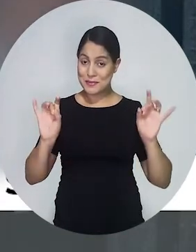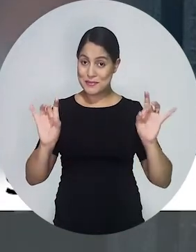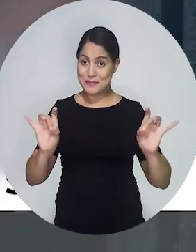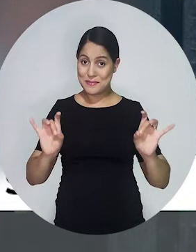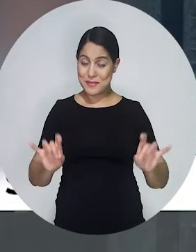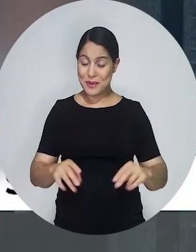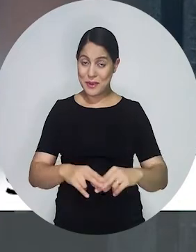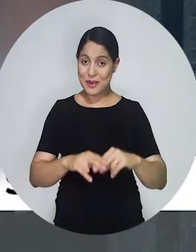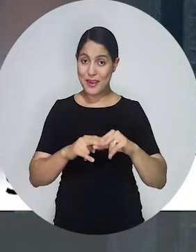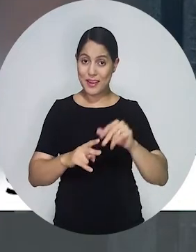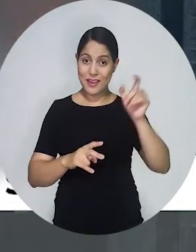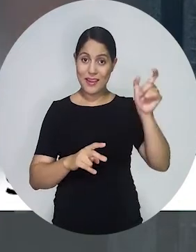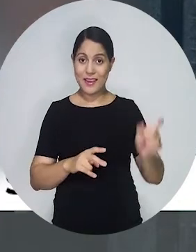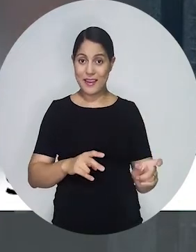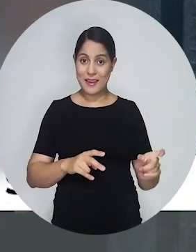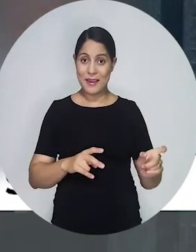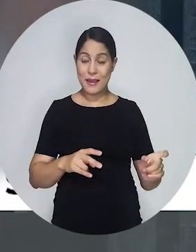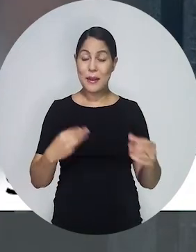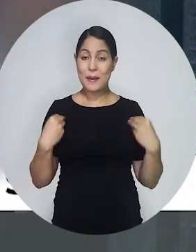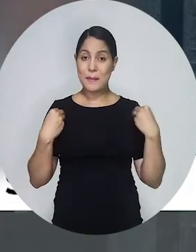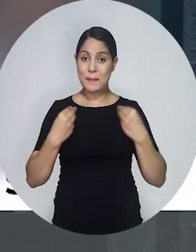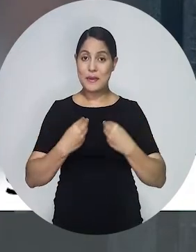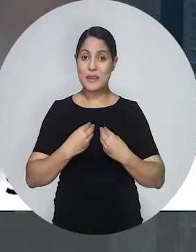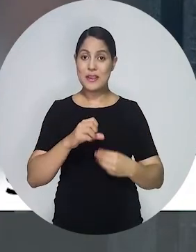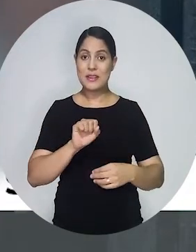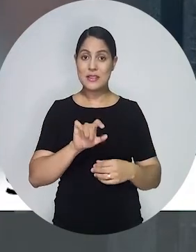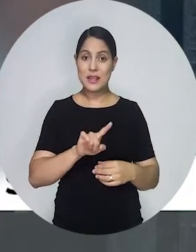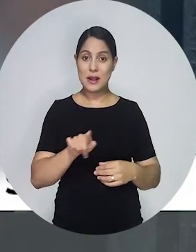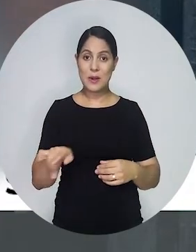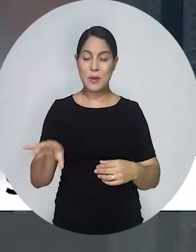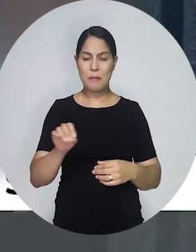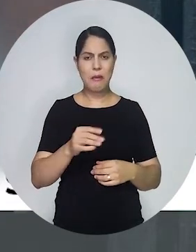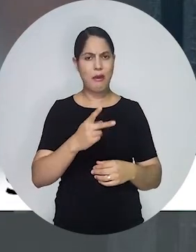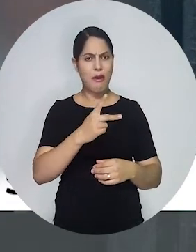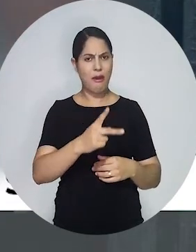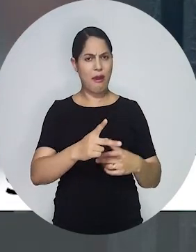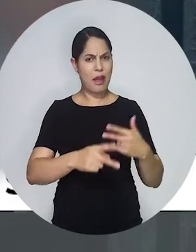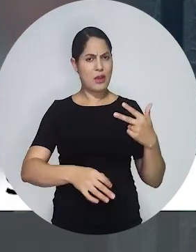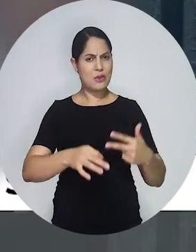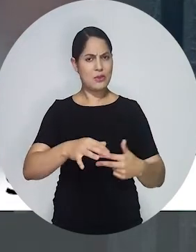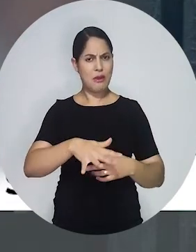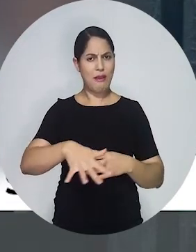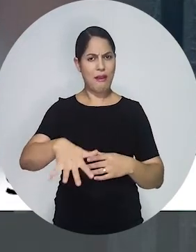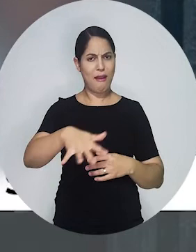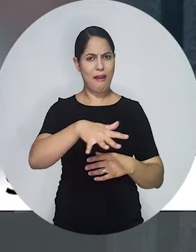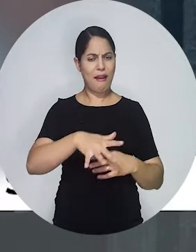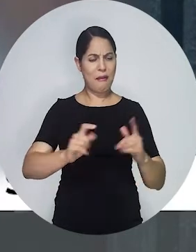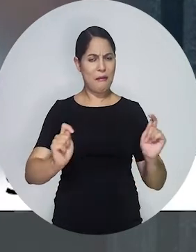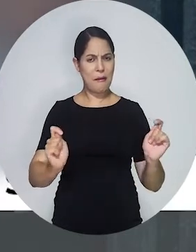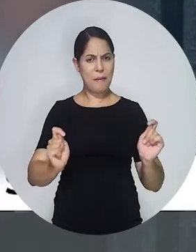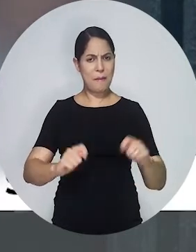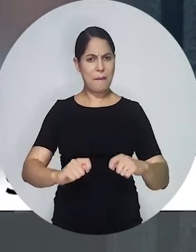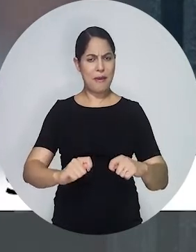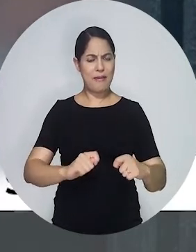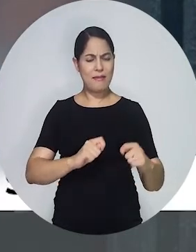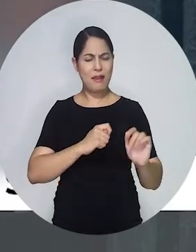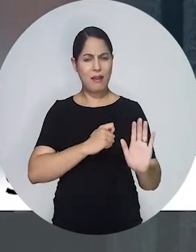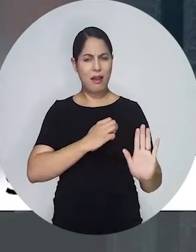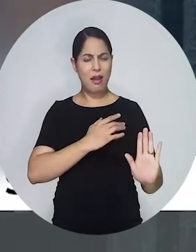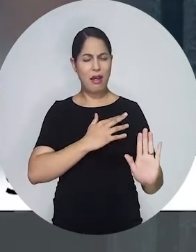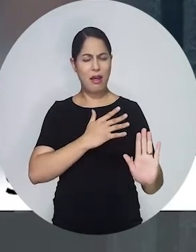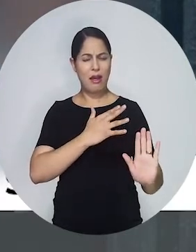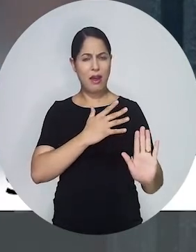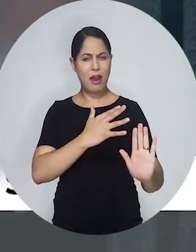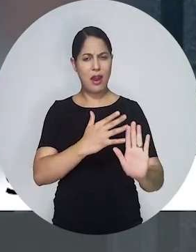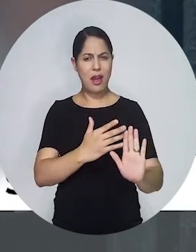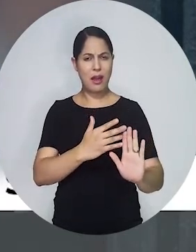satisfação a chegada do ministro Luiz Felipe Salomão, eminente jurista que, com sua reconhecida competência